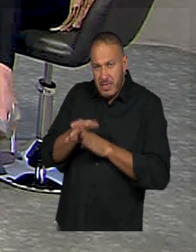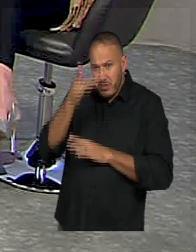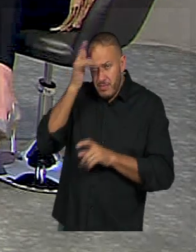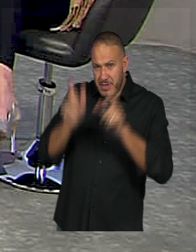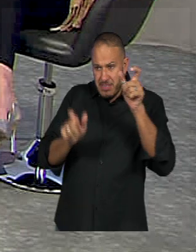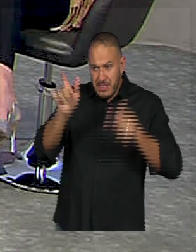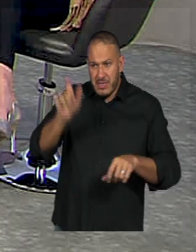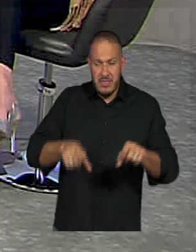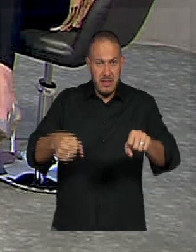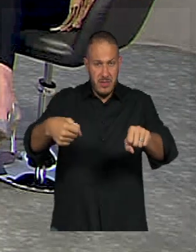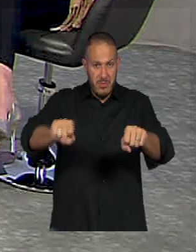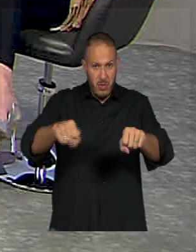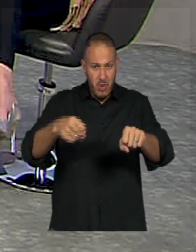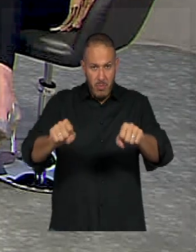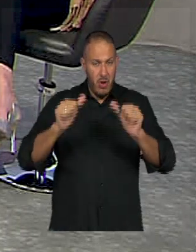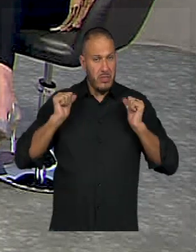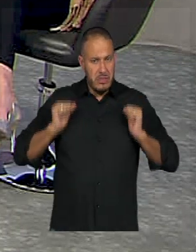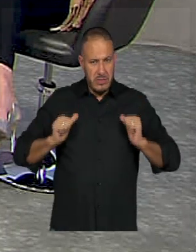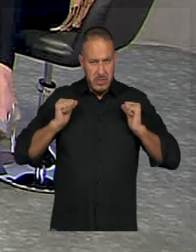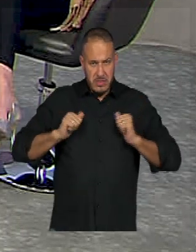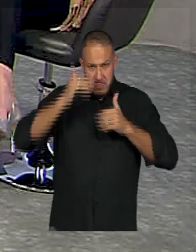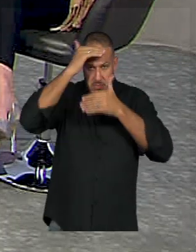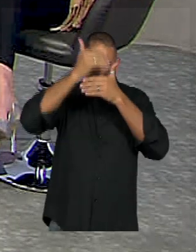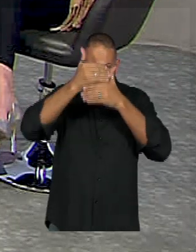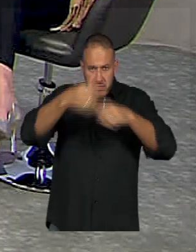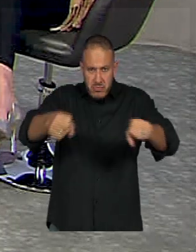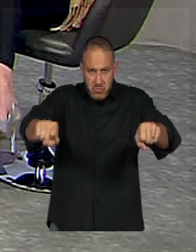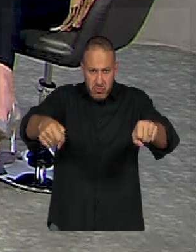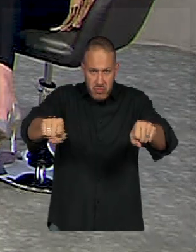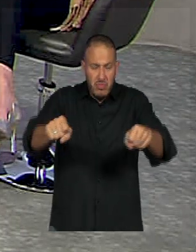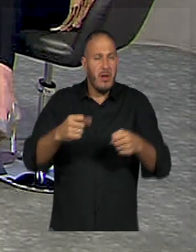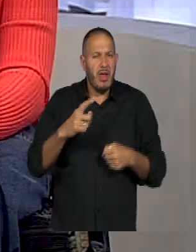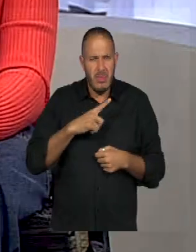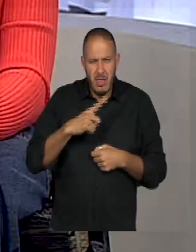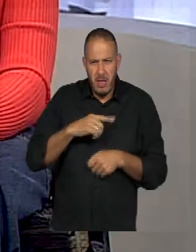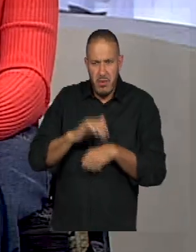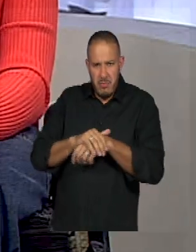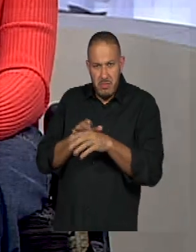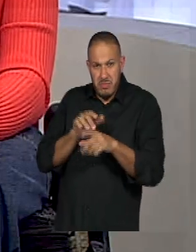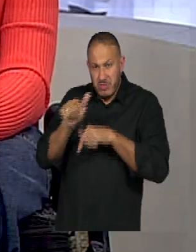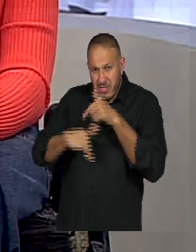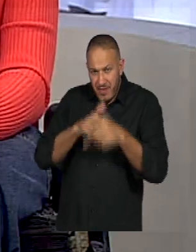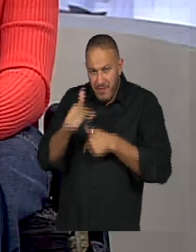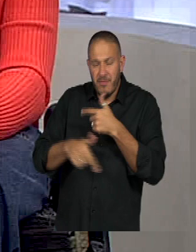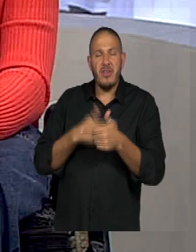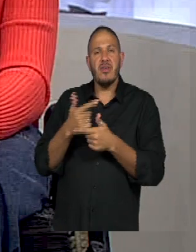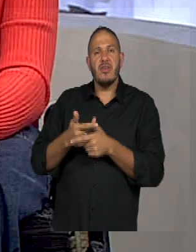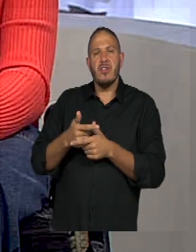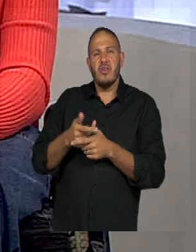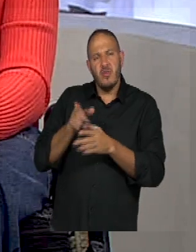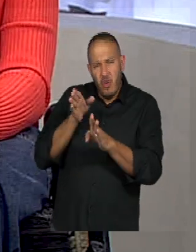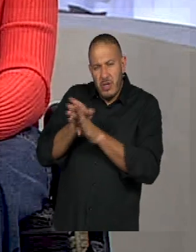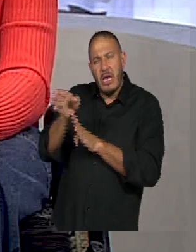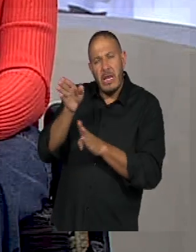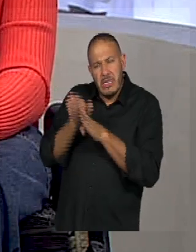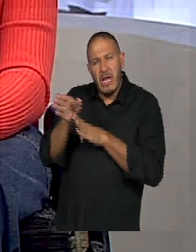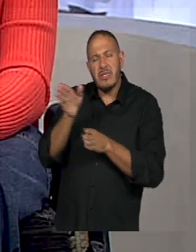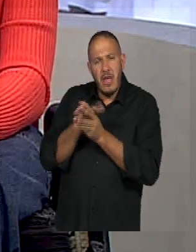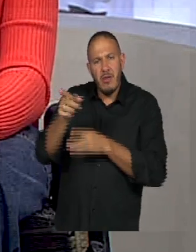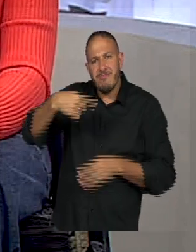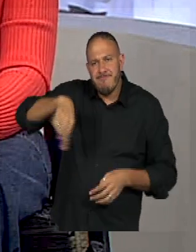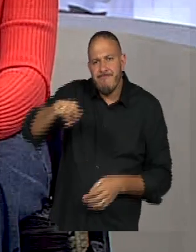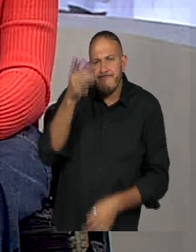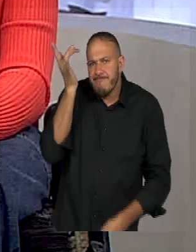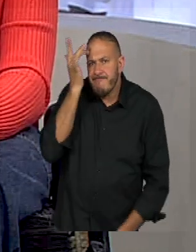para esses motoboys, existe, que nós estávamos conversando agora há pouco, existe um serviço de reciclagem de conhecimento